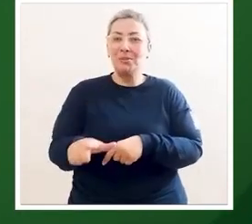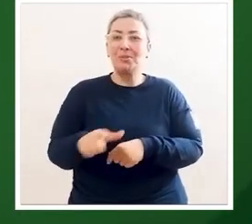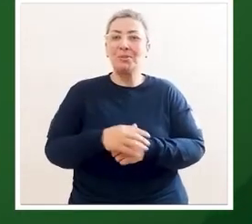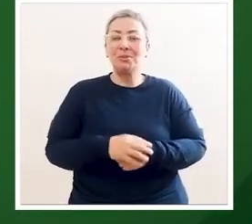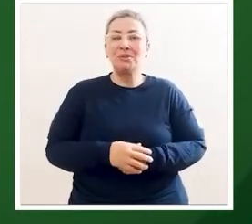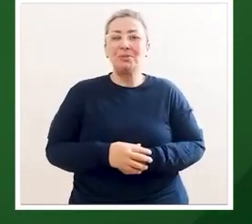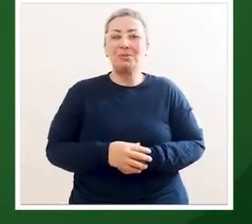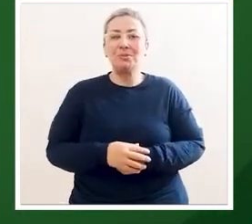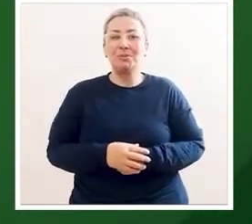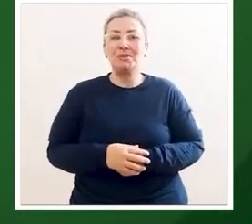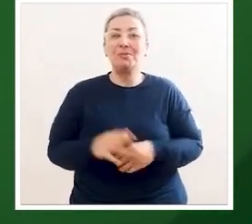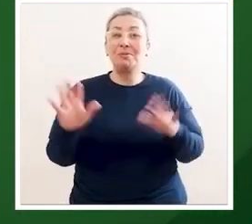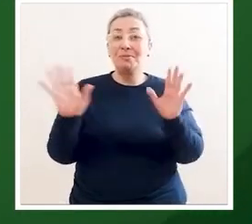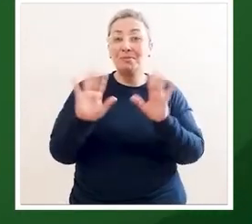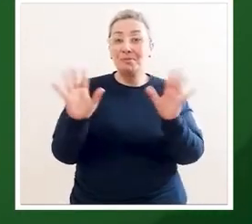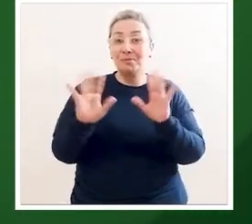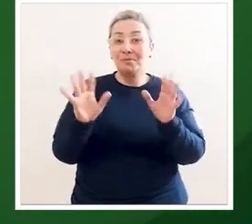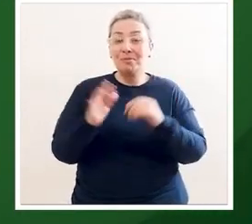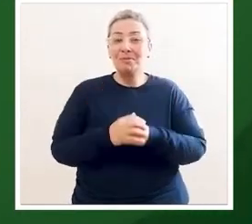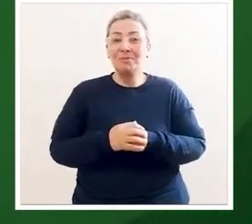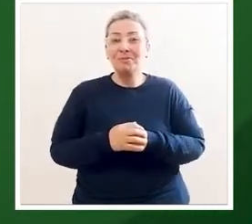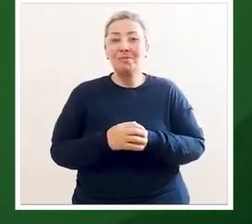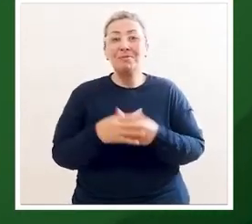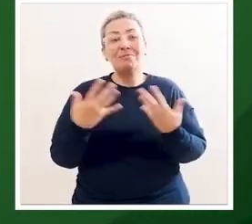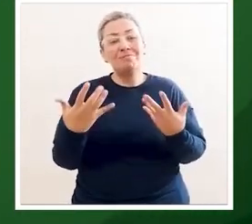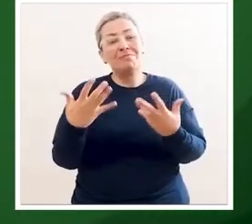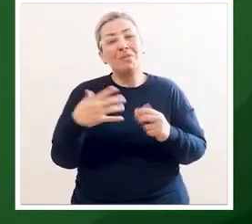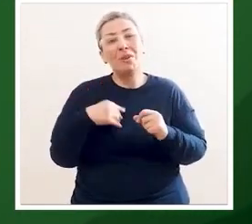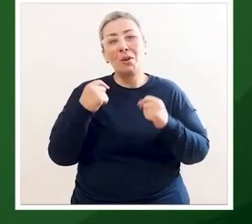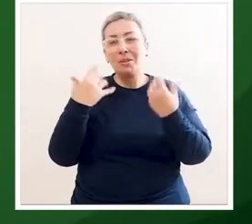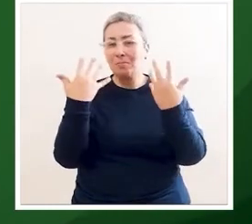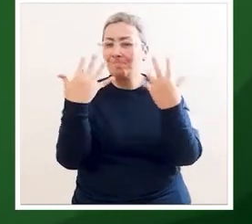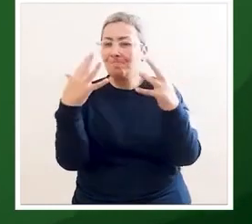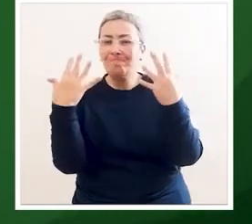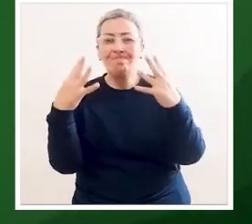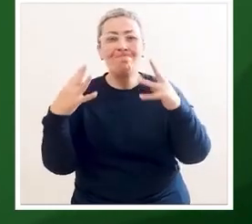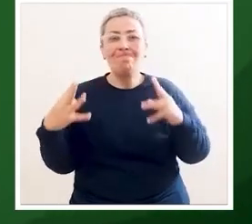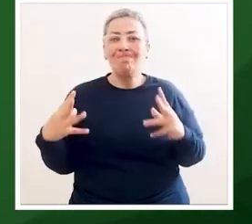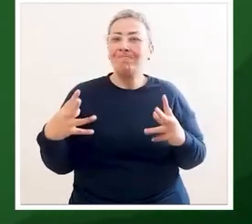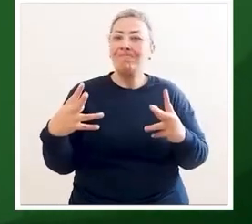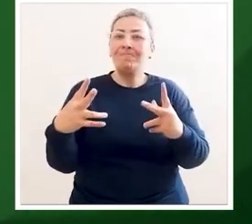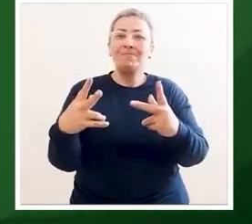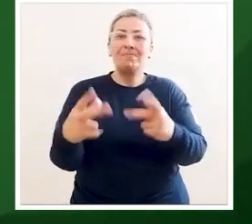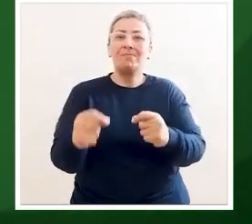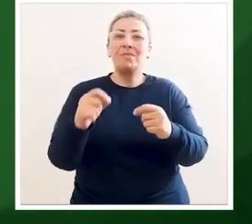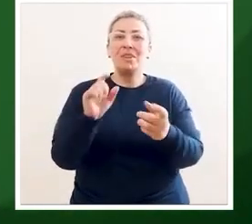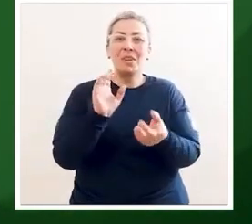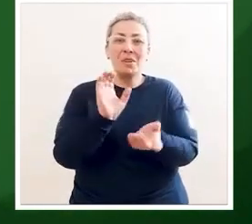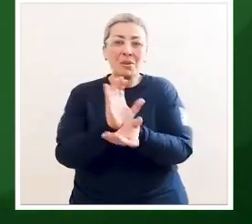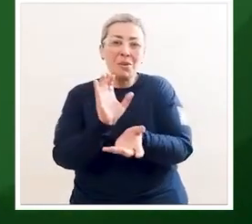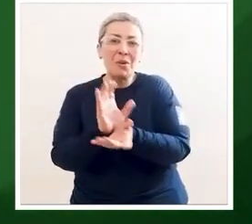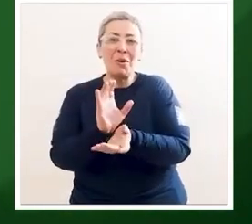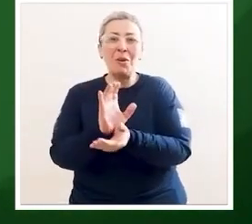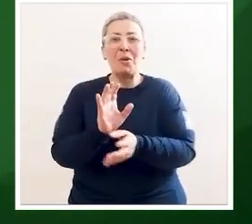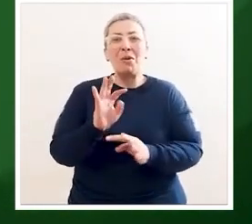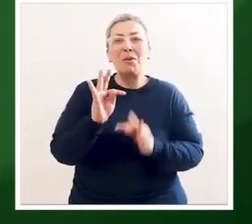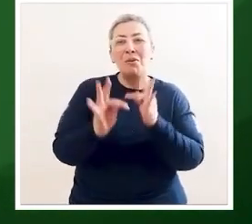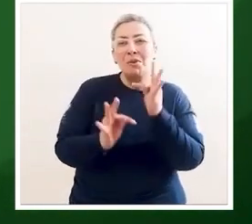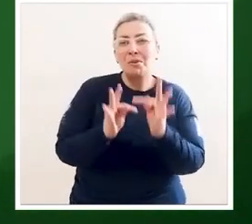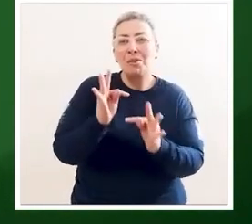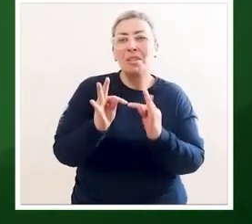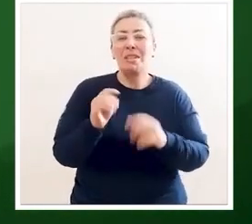encontrar Olá quero parabenizar a todos a equipe técnica